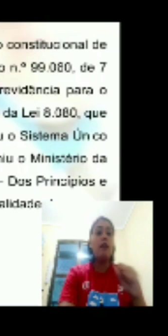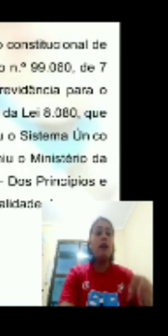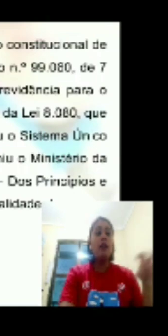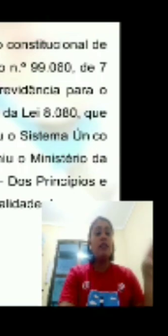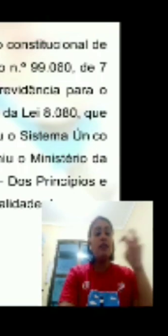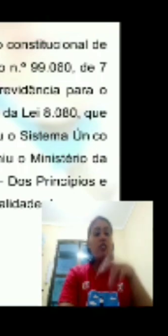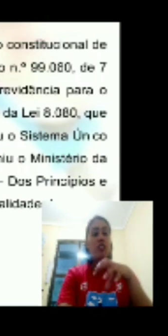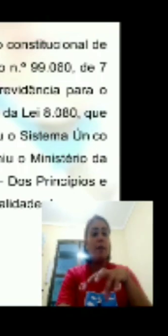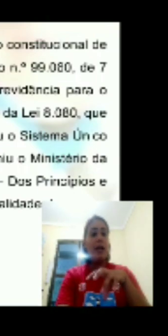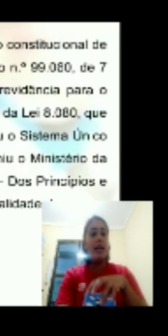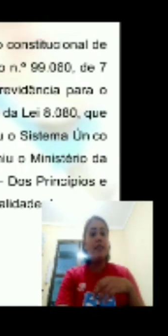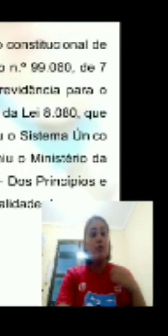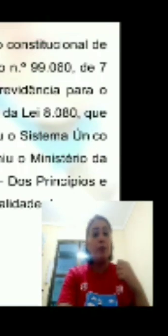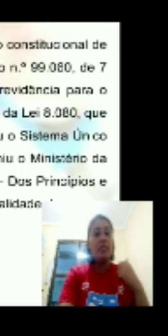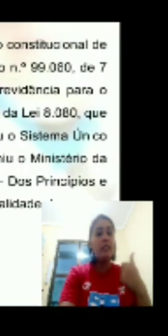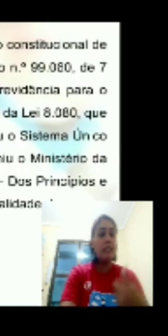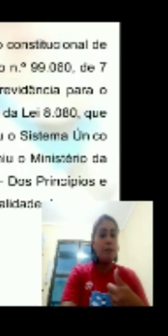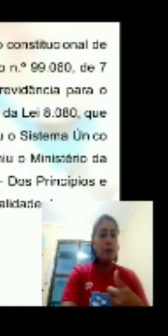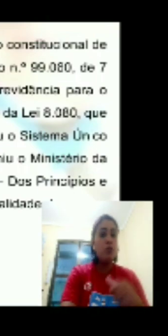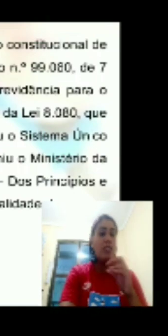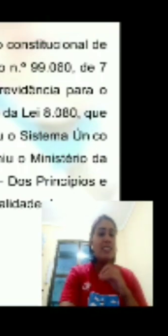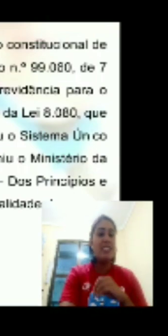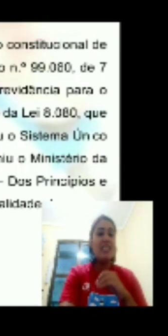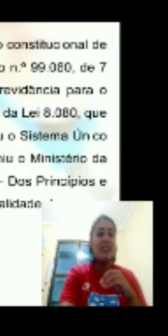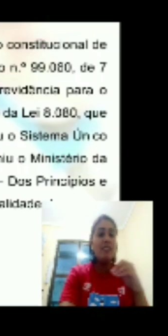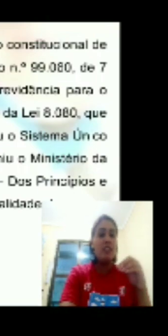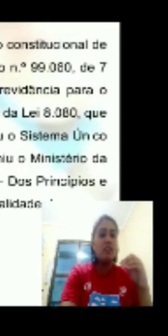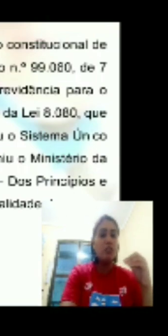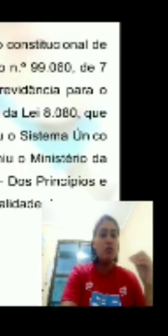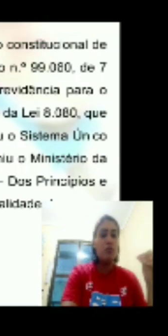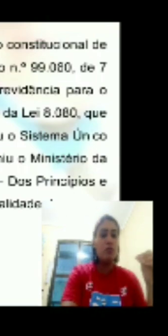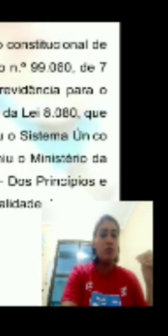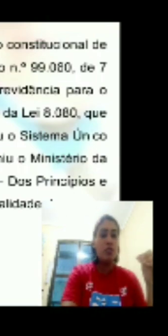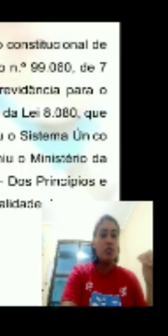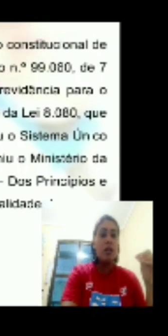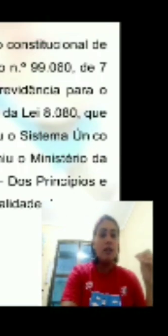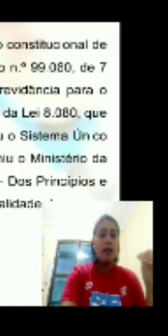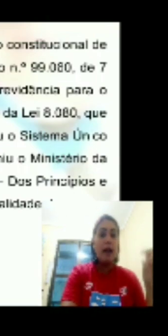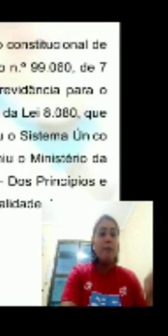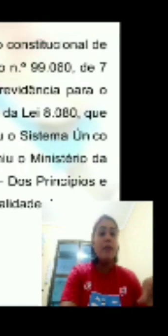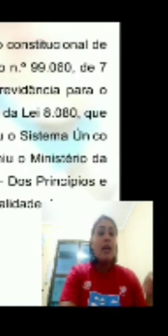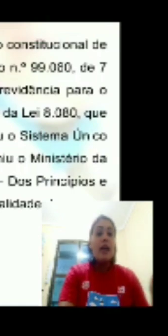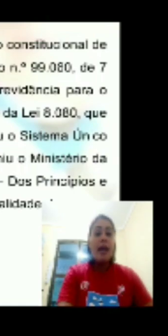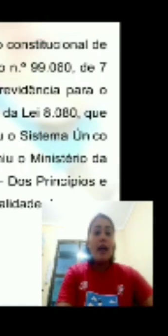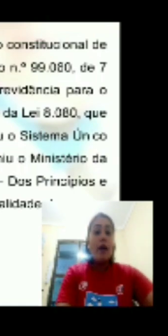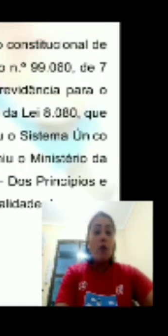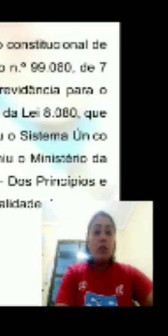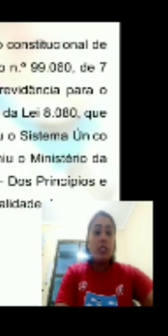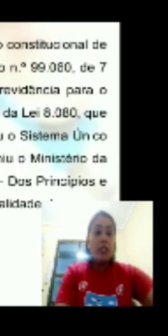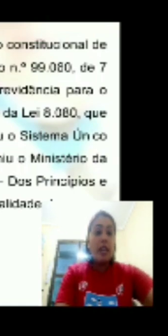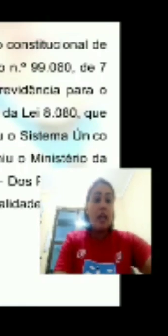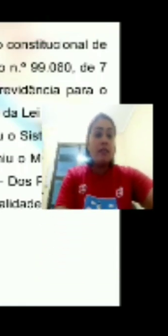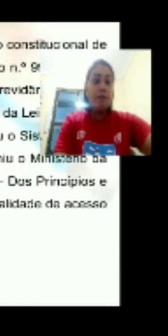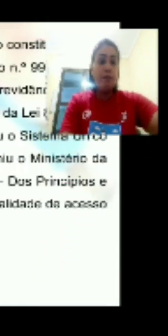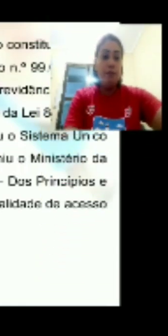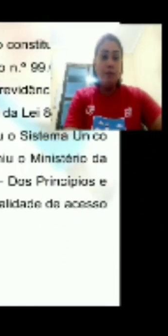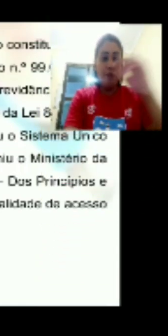lei, e se estabelece os princípios e diretrizes do SUS, tá?